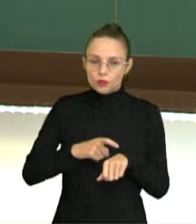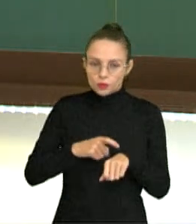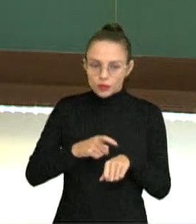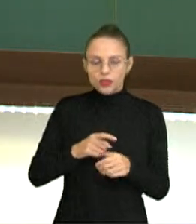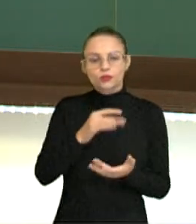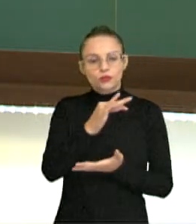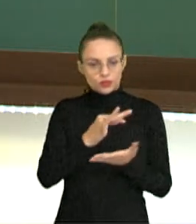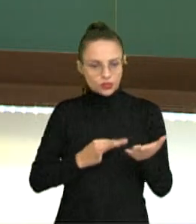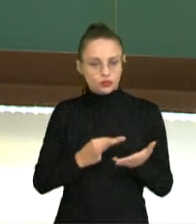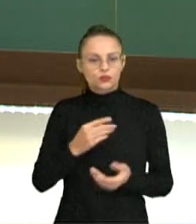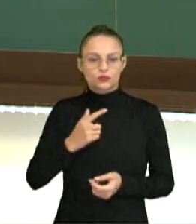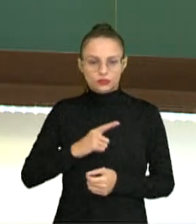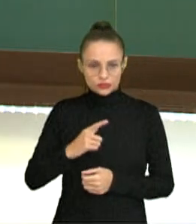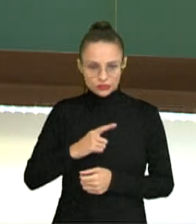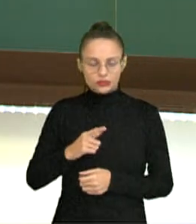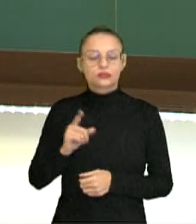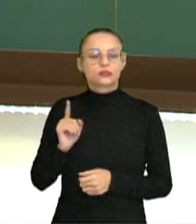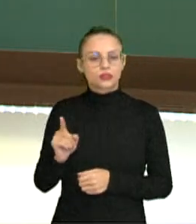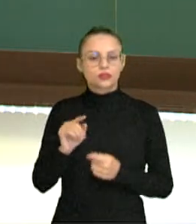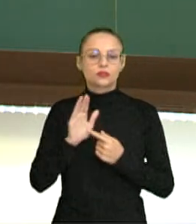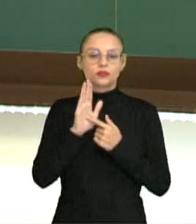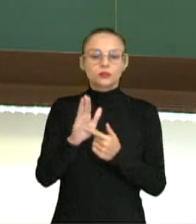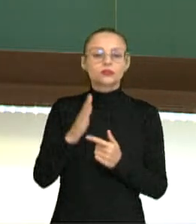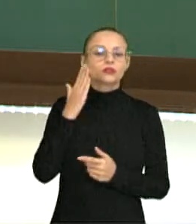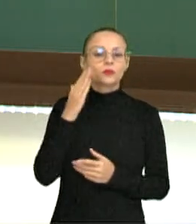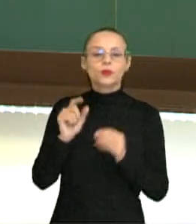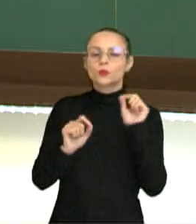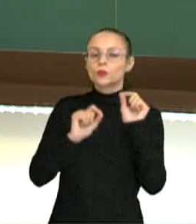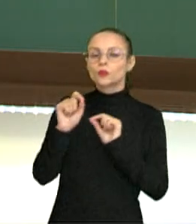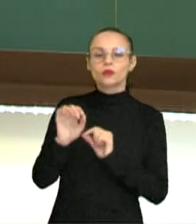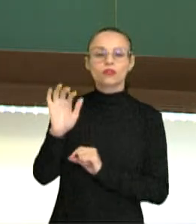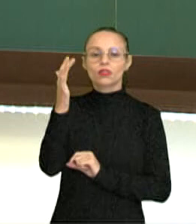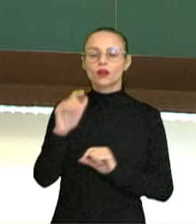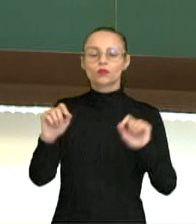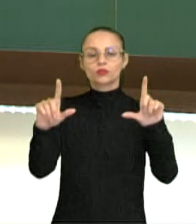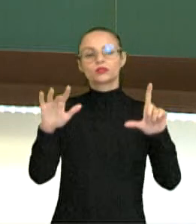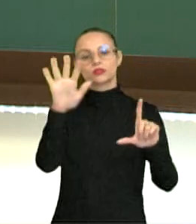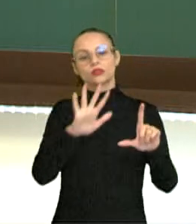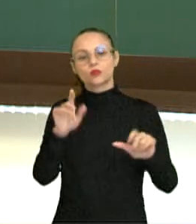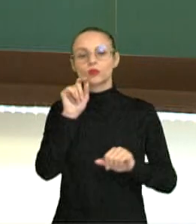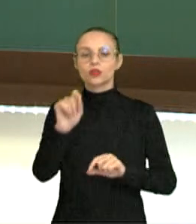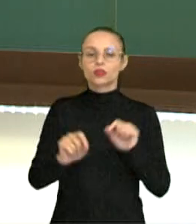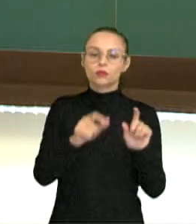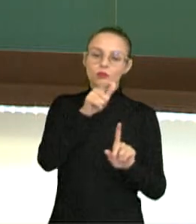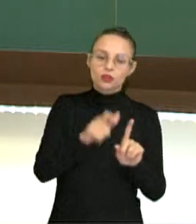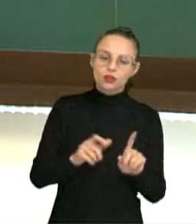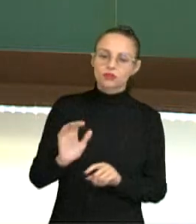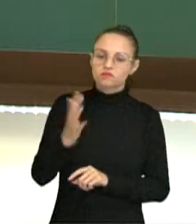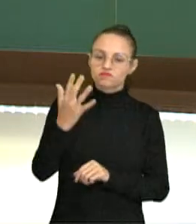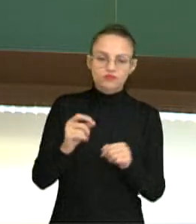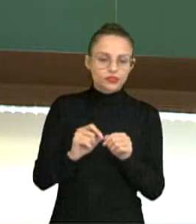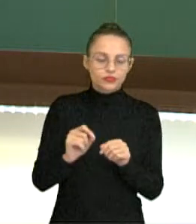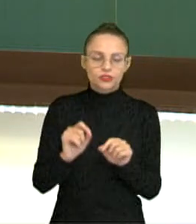texto, vão aparecer as rubricas para você saber o que o personagem vai fazer, o que está